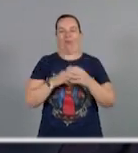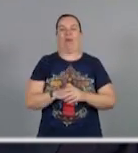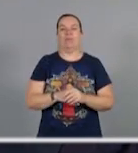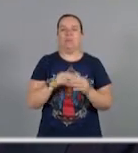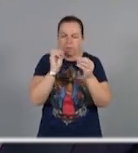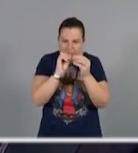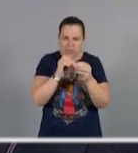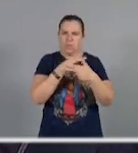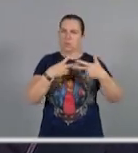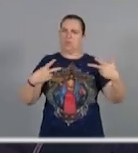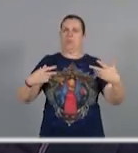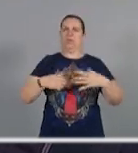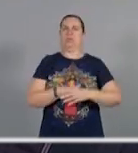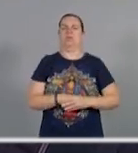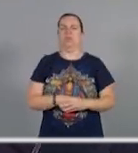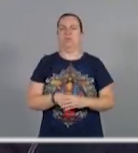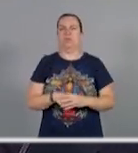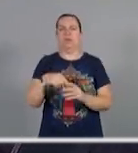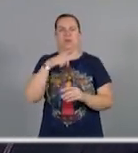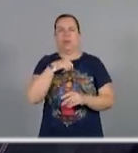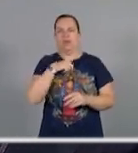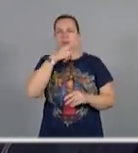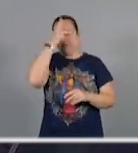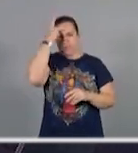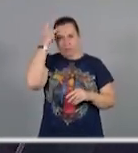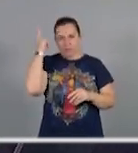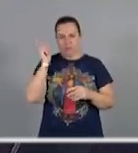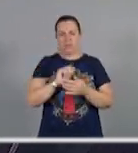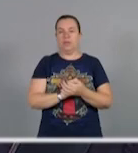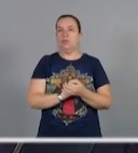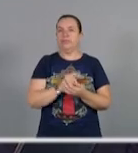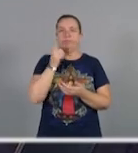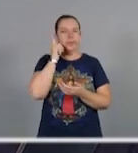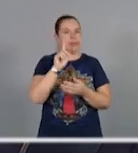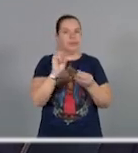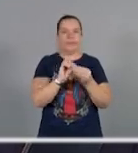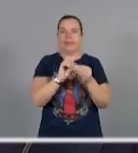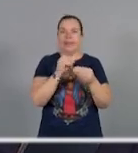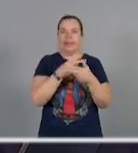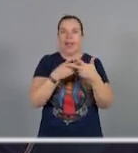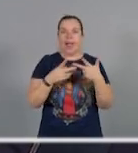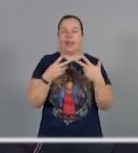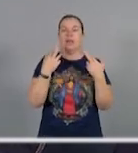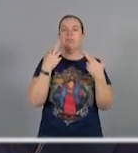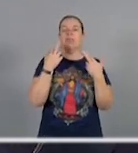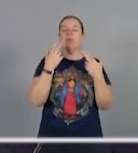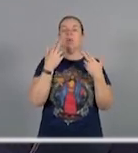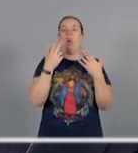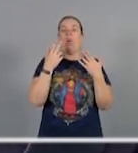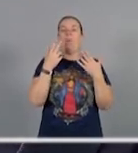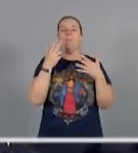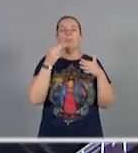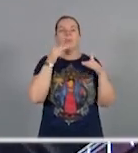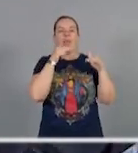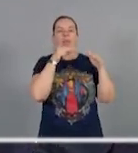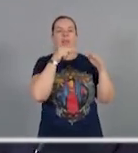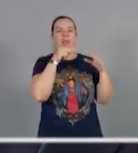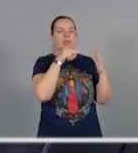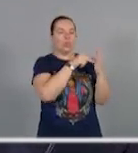Ué, tem gente que não vai nem com a peste. Você fala que a pessoa não tem reação. Hã?